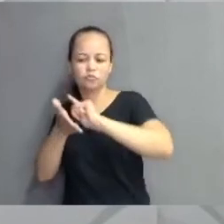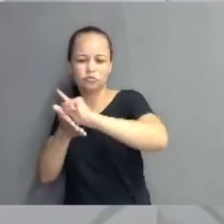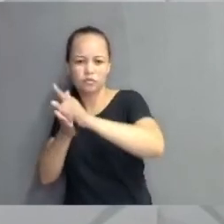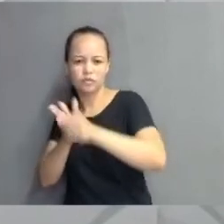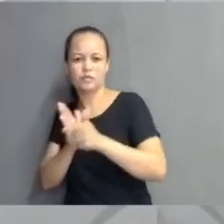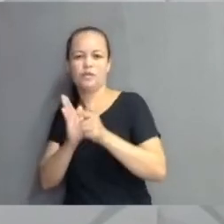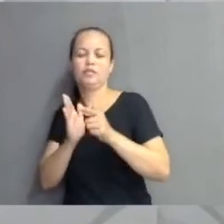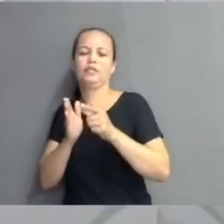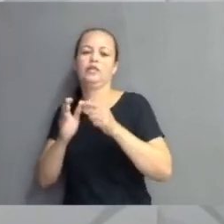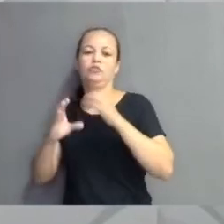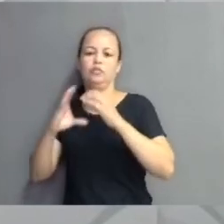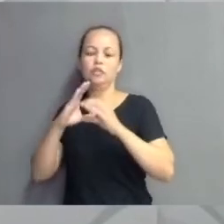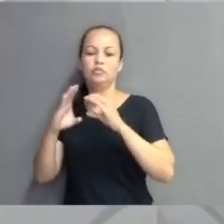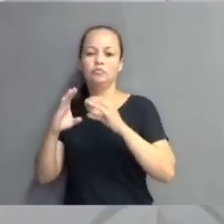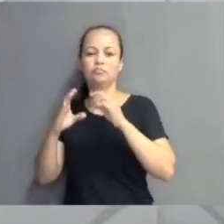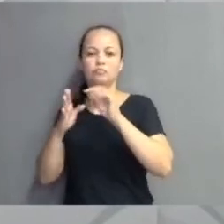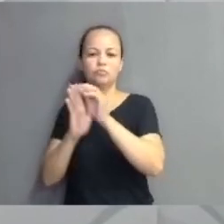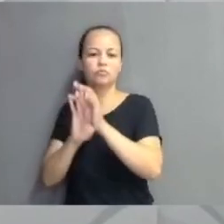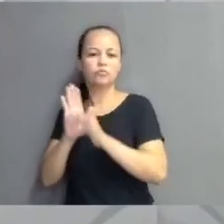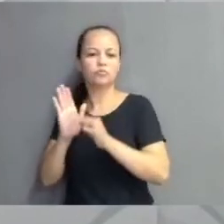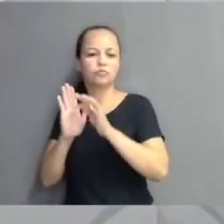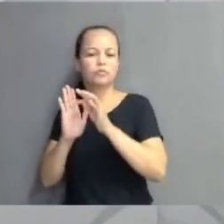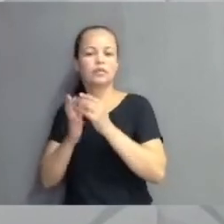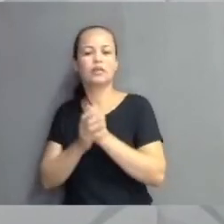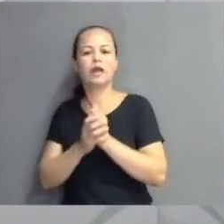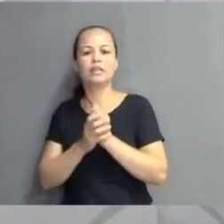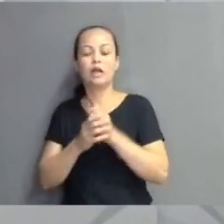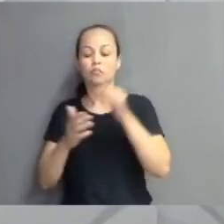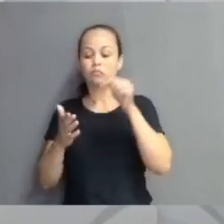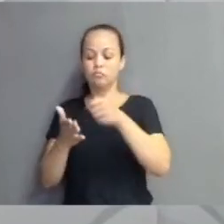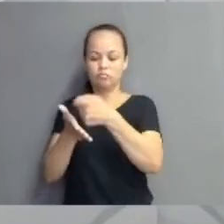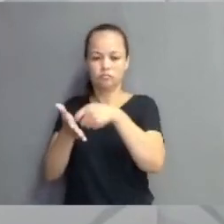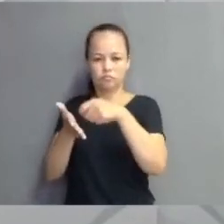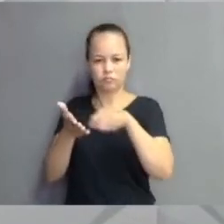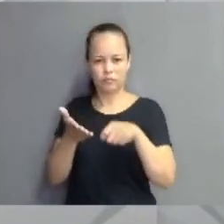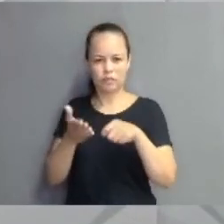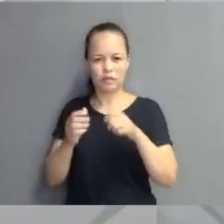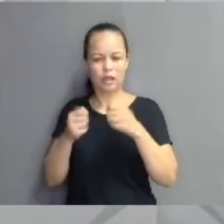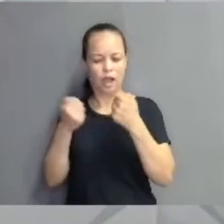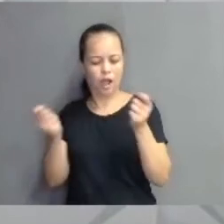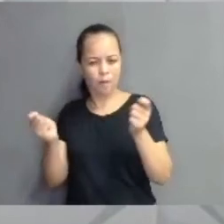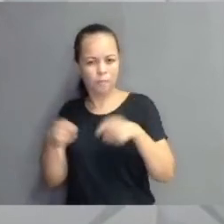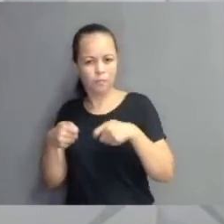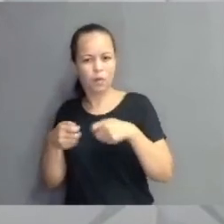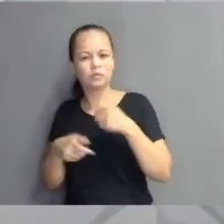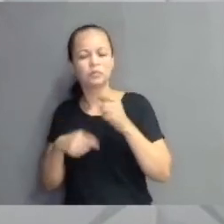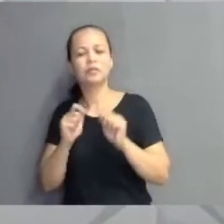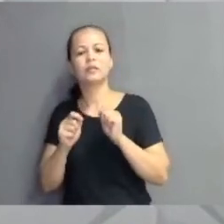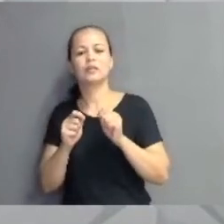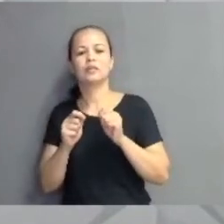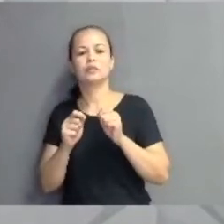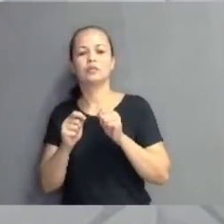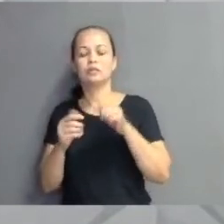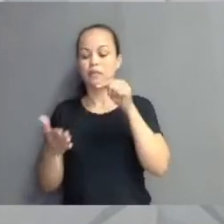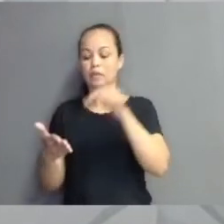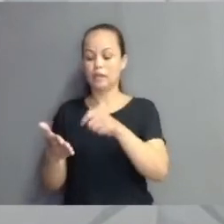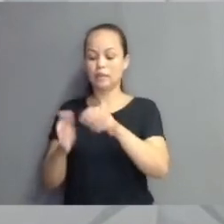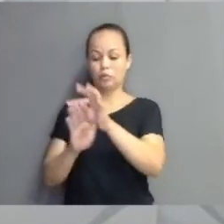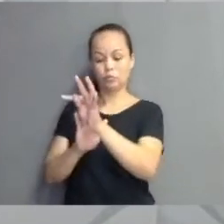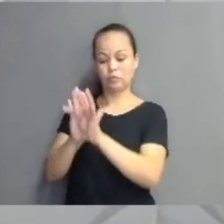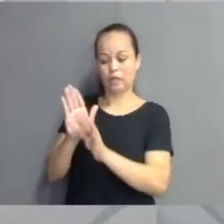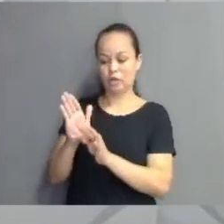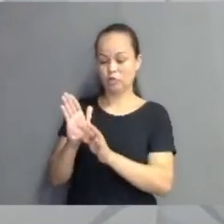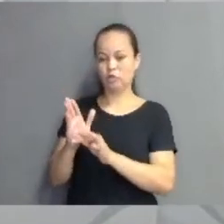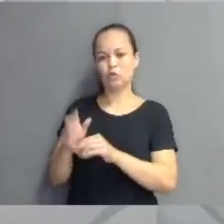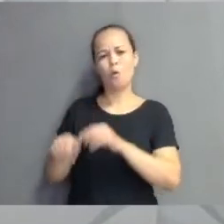a comunicação escrita ela nos possibilita eu fazer um determinado tipo de texto para um determinado